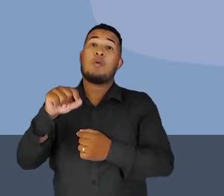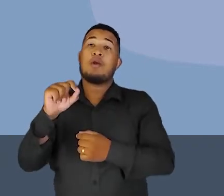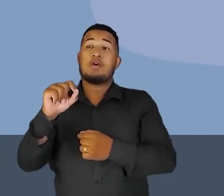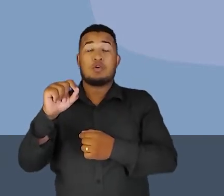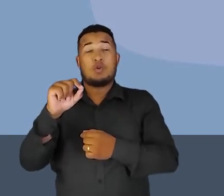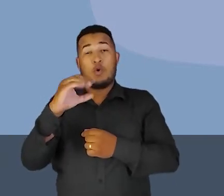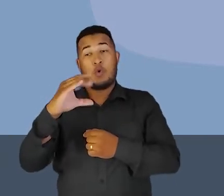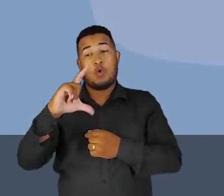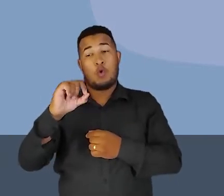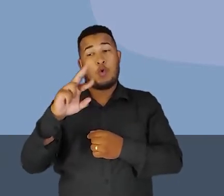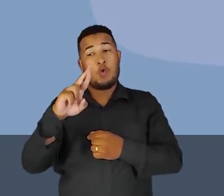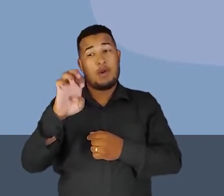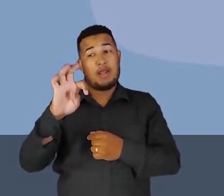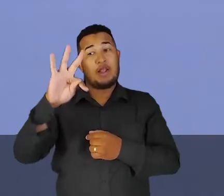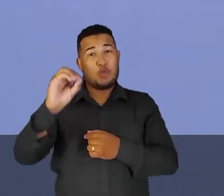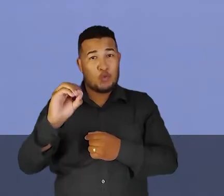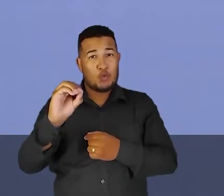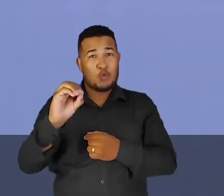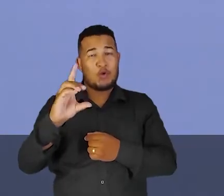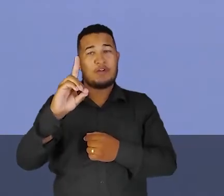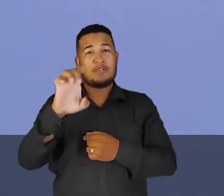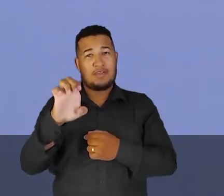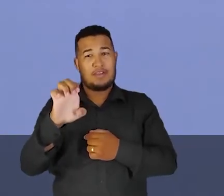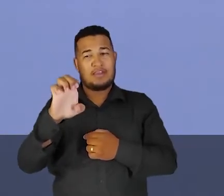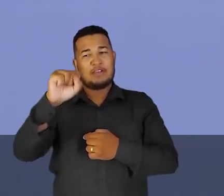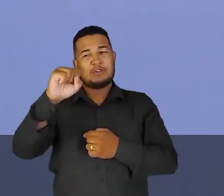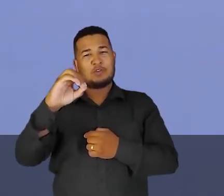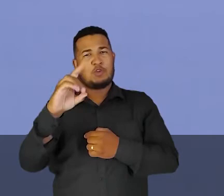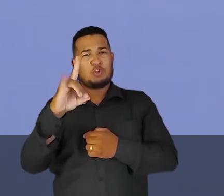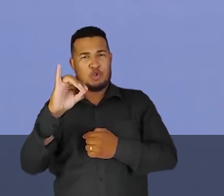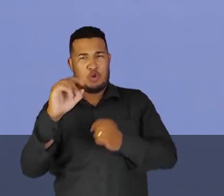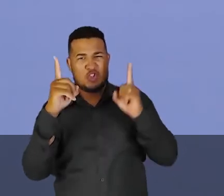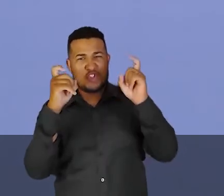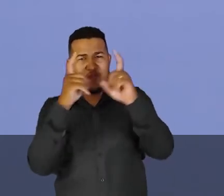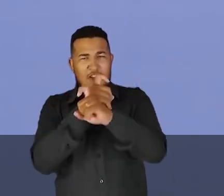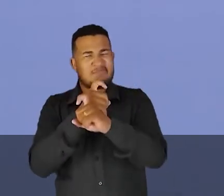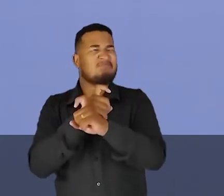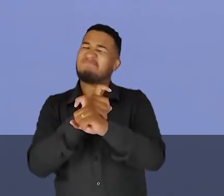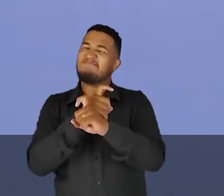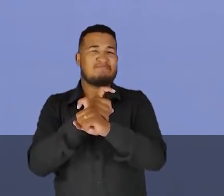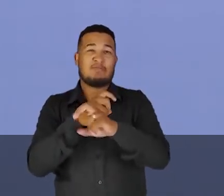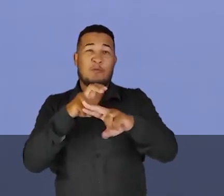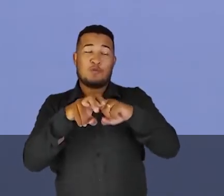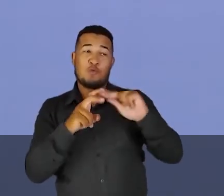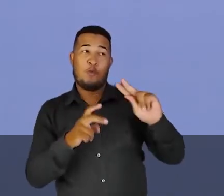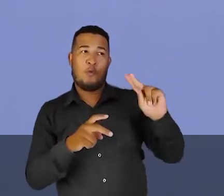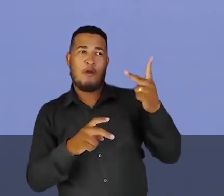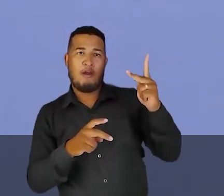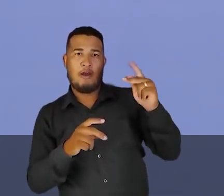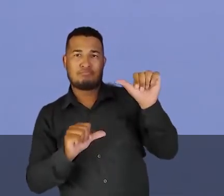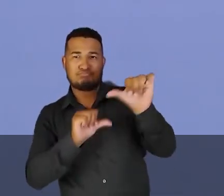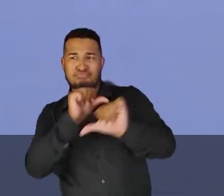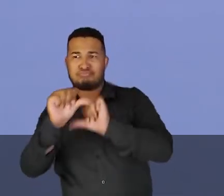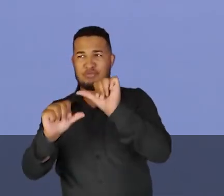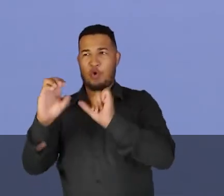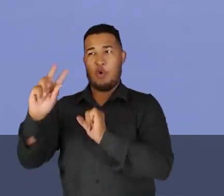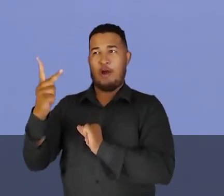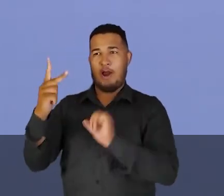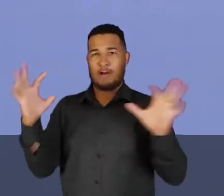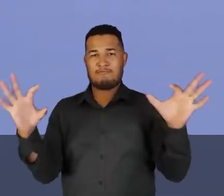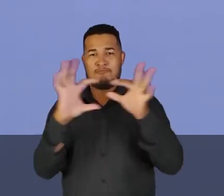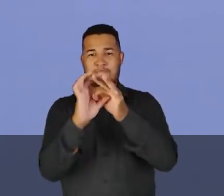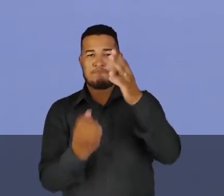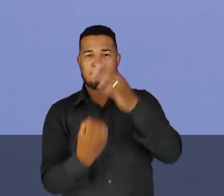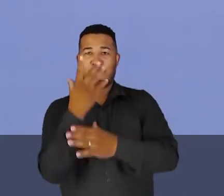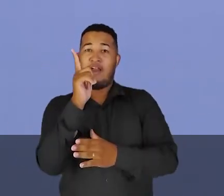é cloreto de sódio. Olha aqui para mim. Difícil? Então, o H do ácido reage com o OH da base, forma